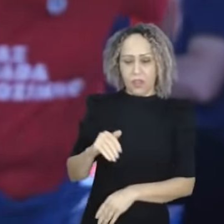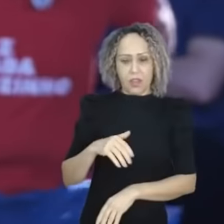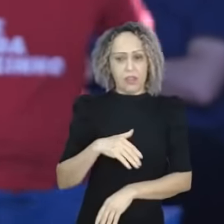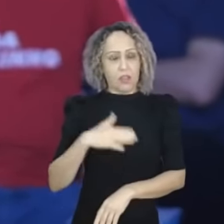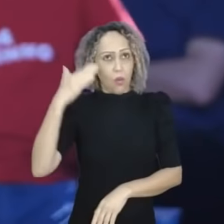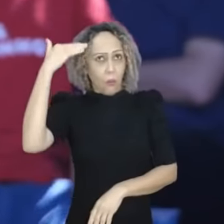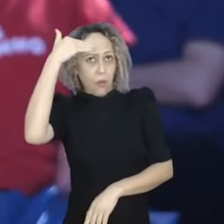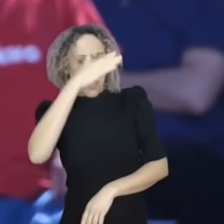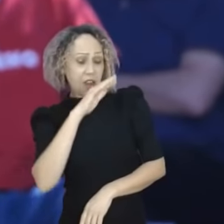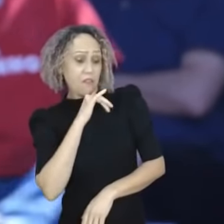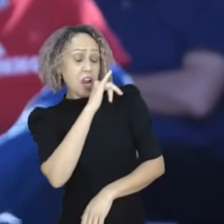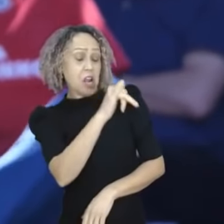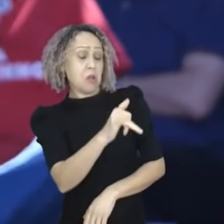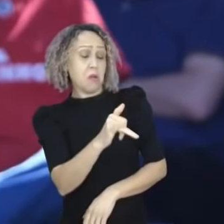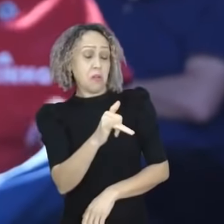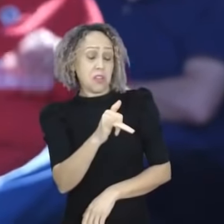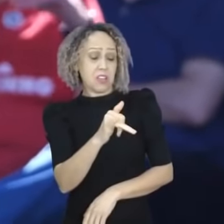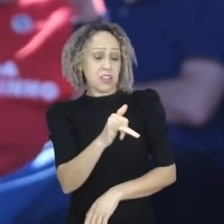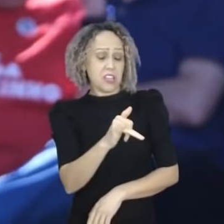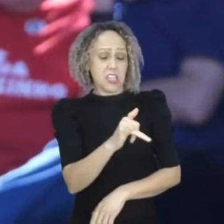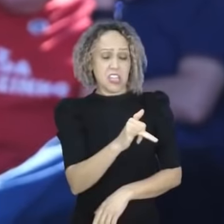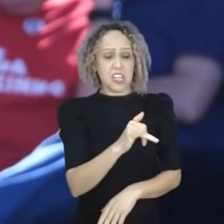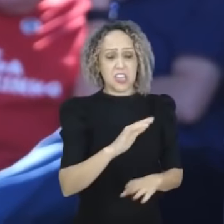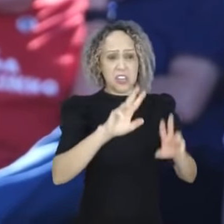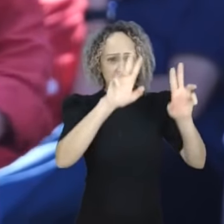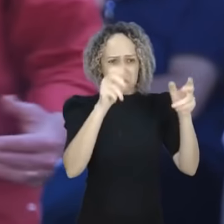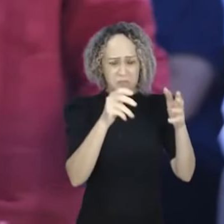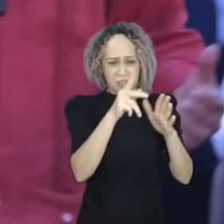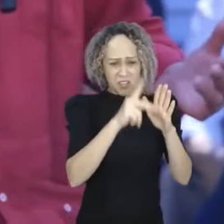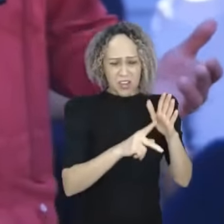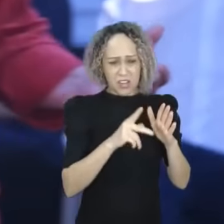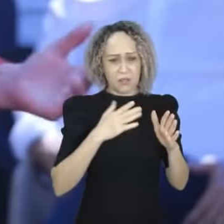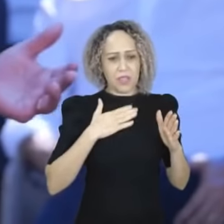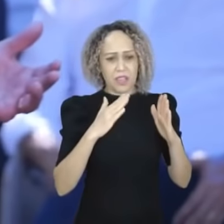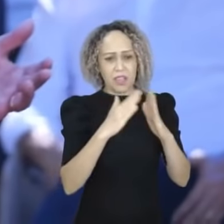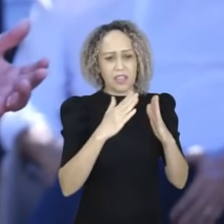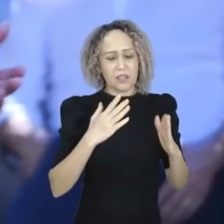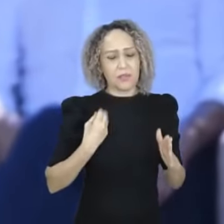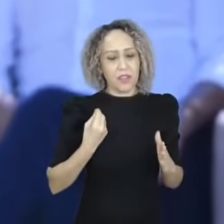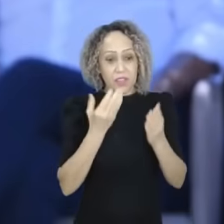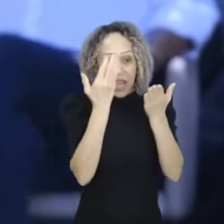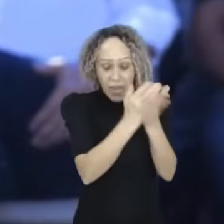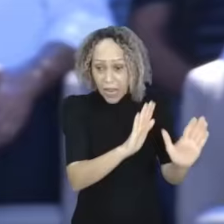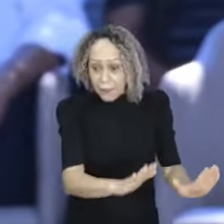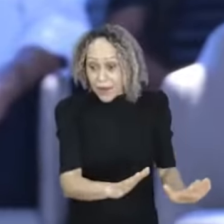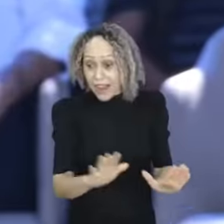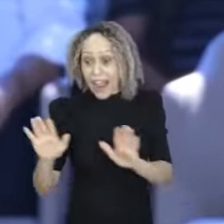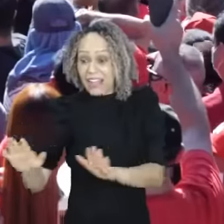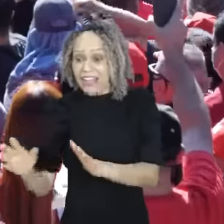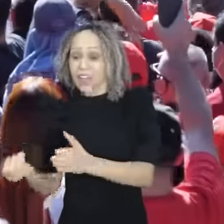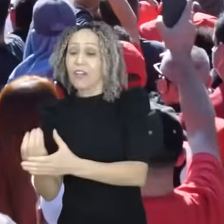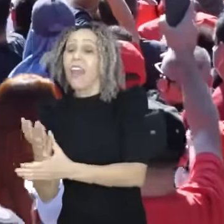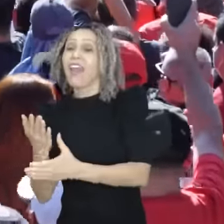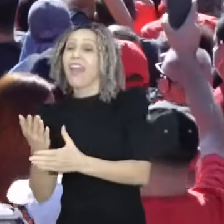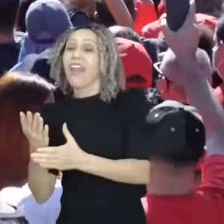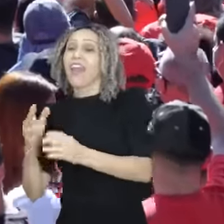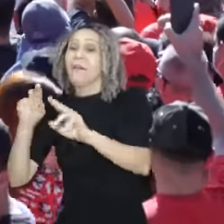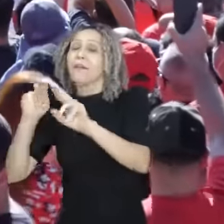Amarela, o Casa Verde e Amarela. Eu acho que acabou a tinta, porque ele não fez nenhuma Casa Verde e